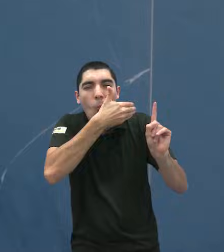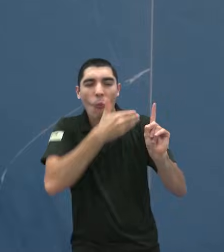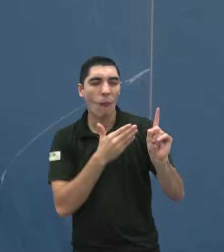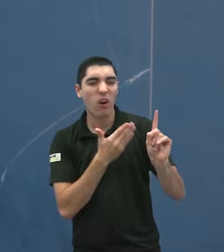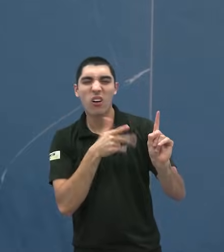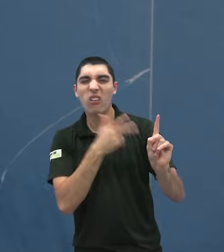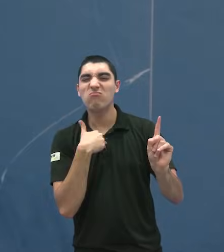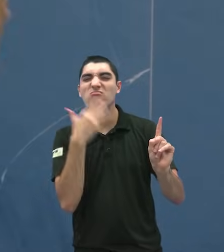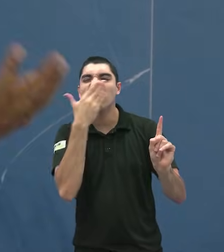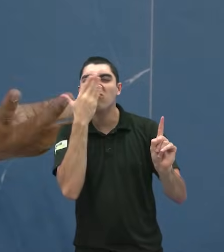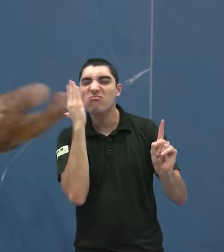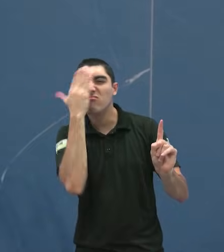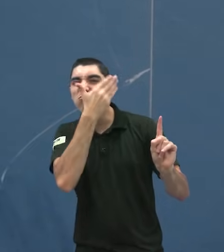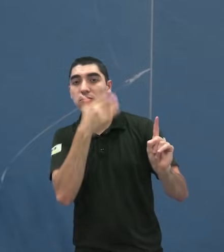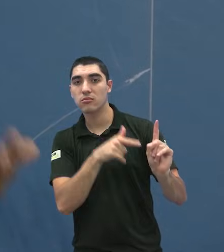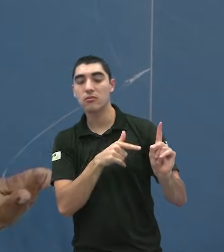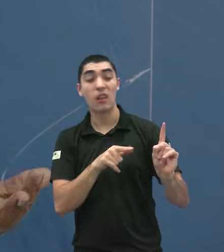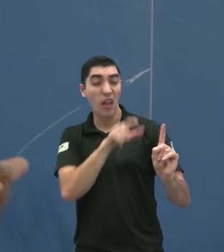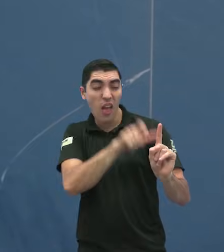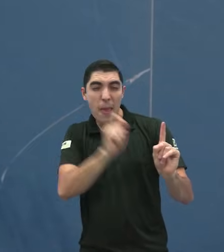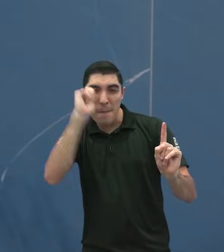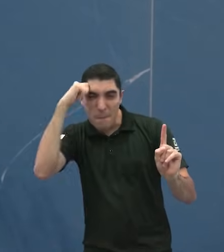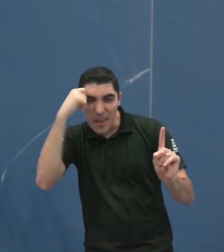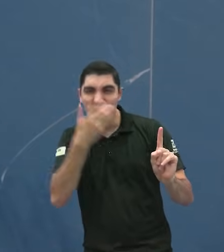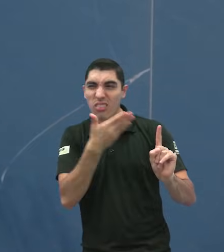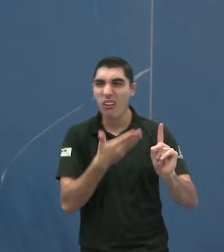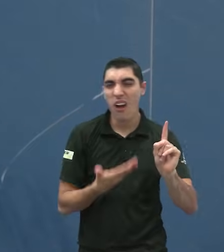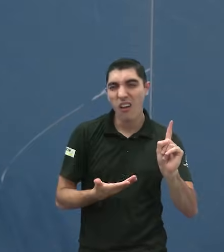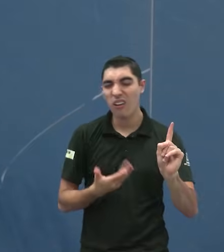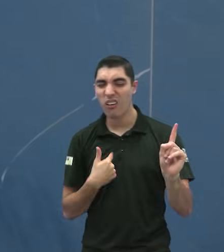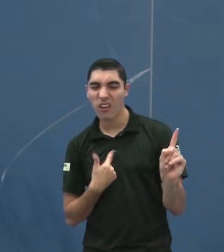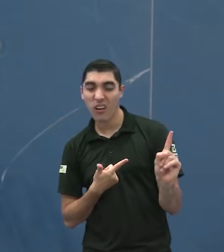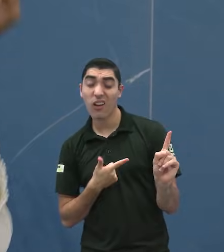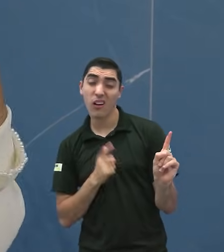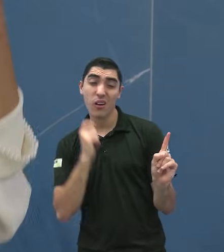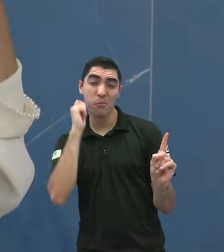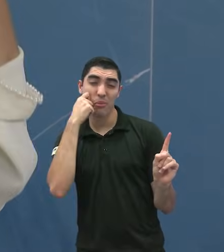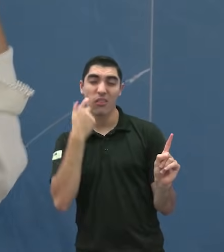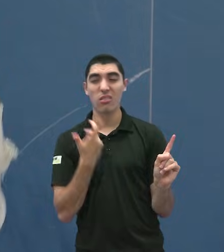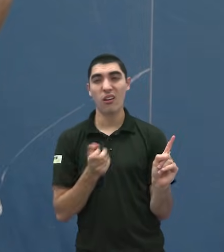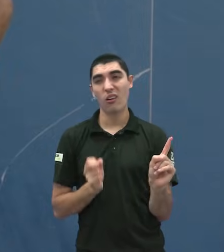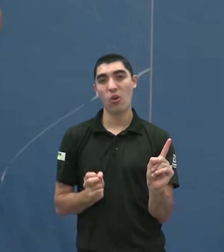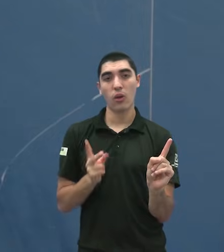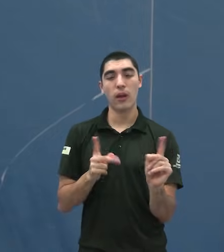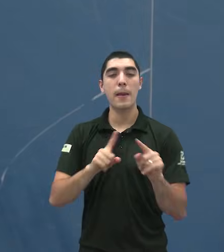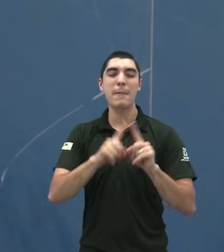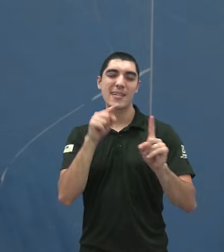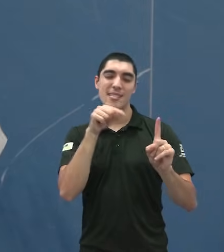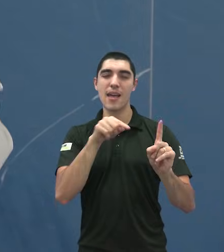pseudo-demérito, né? Por se tratar de uma pessoa negra, aí tem um certo demérito, mas isso vem de